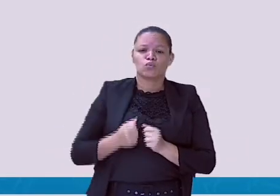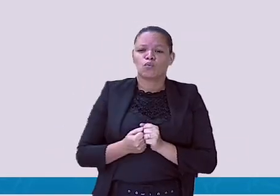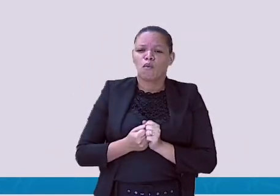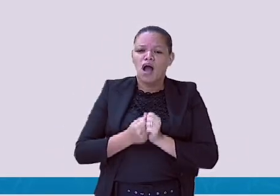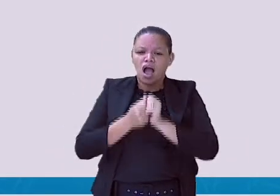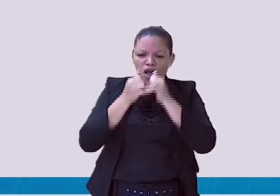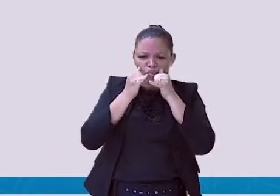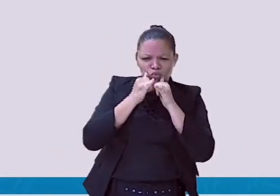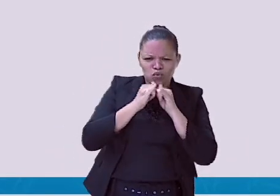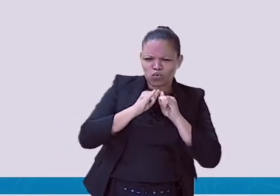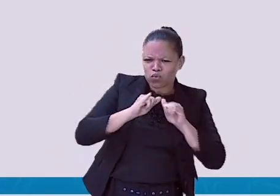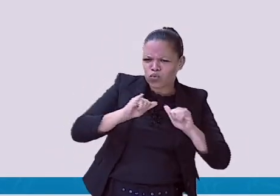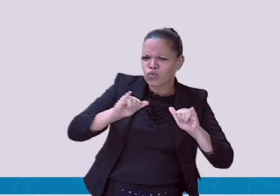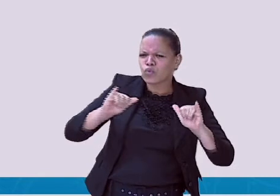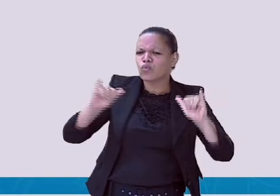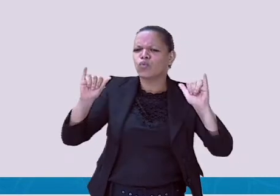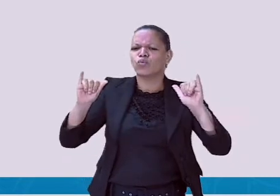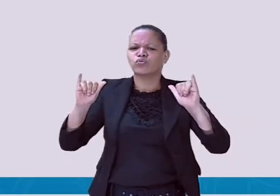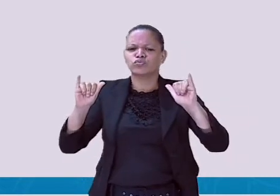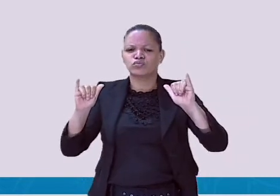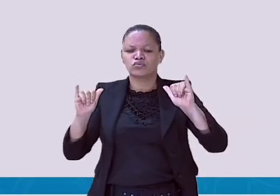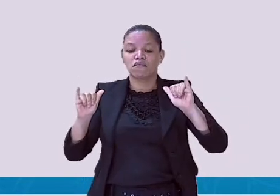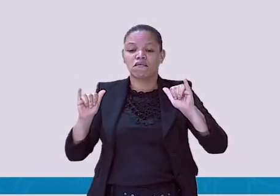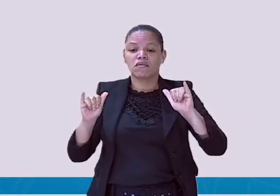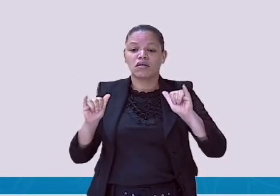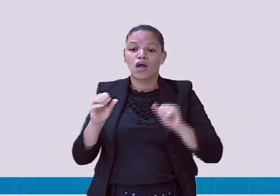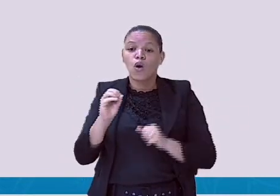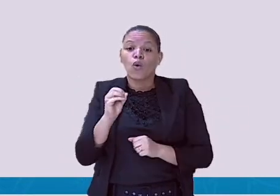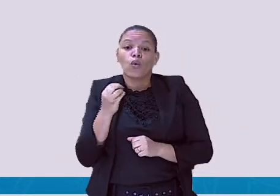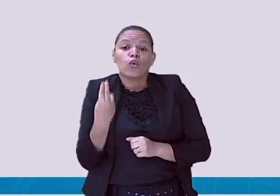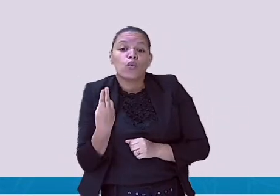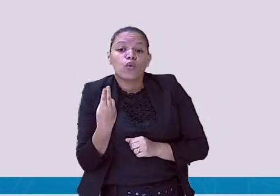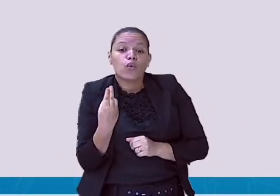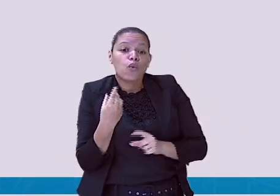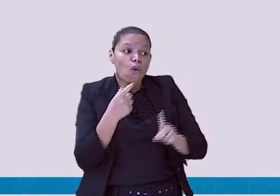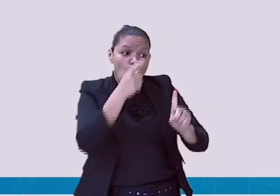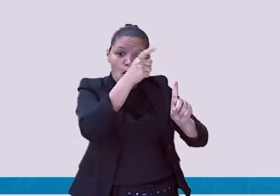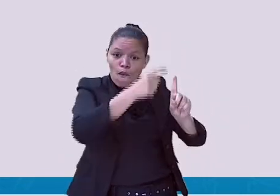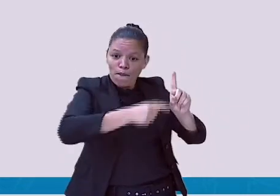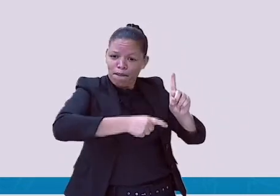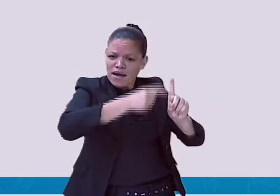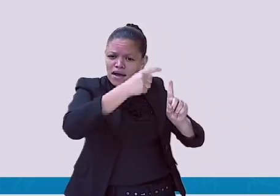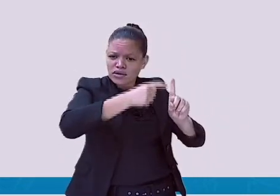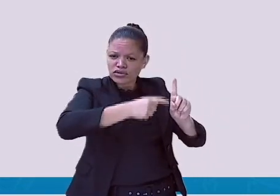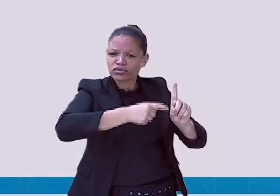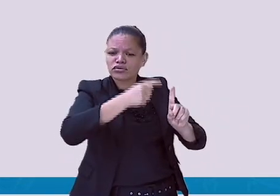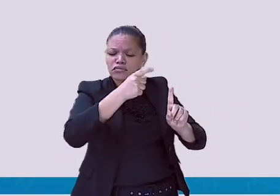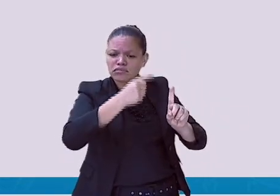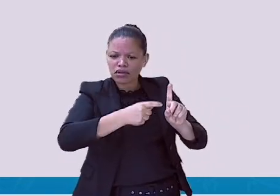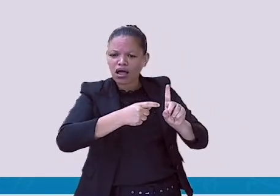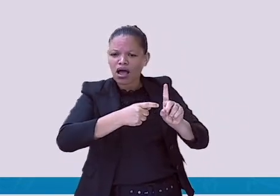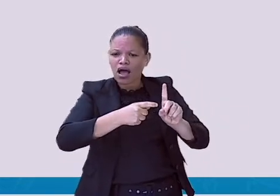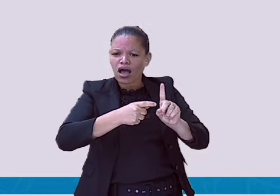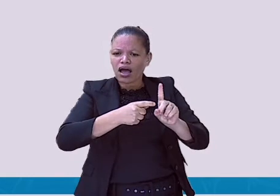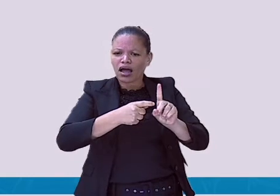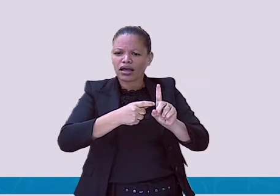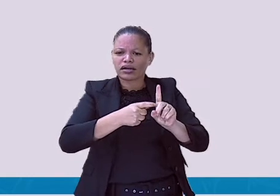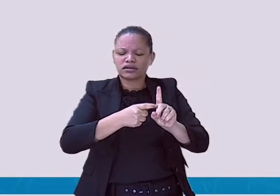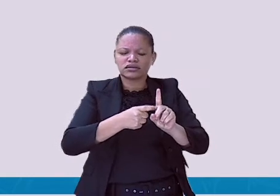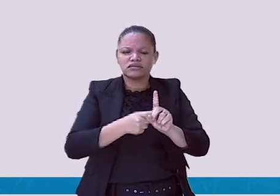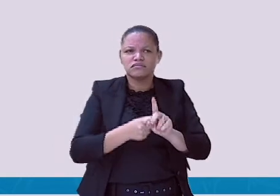ela usa muito a expressão eu, na primeira pessoa do